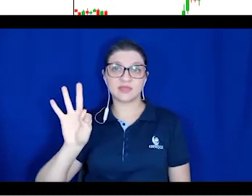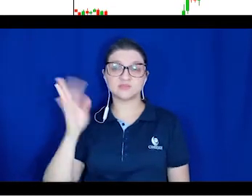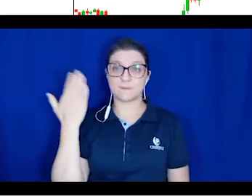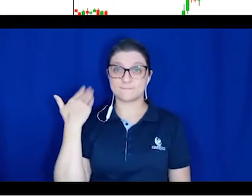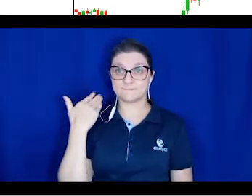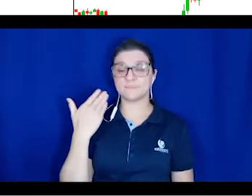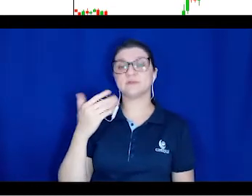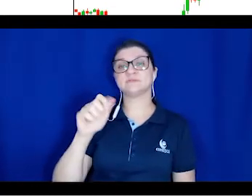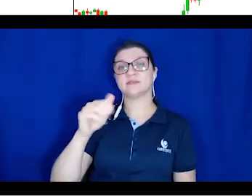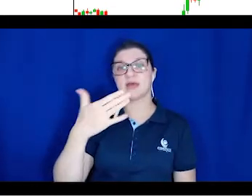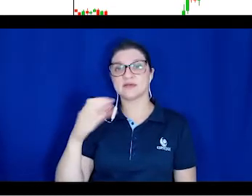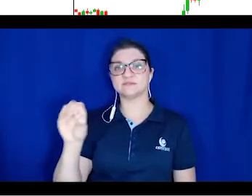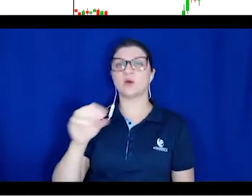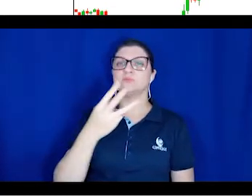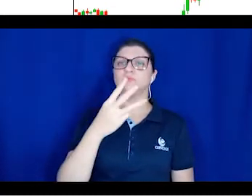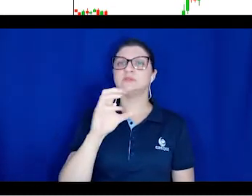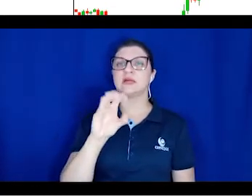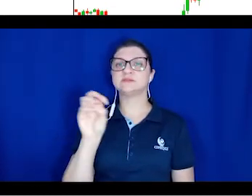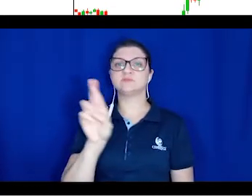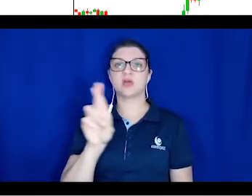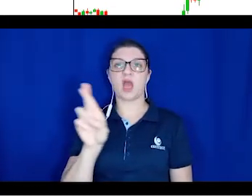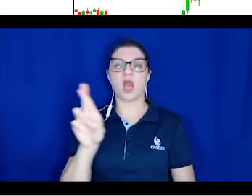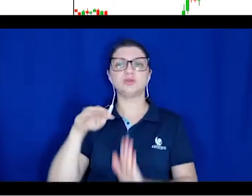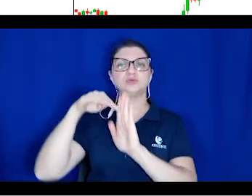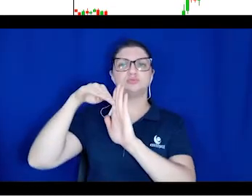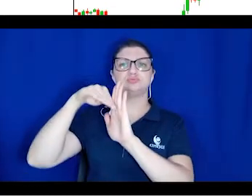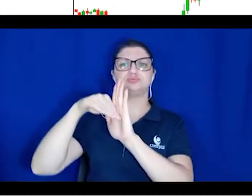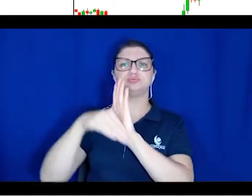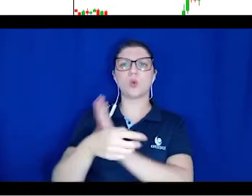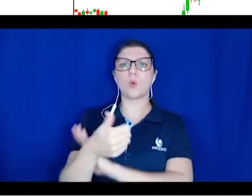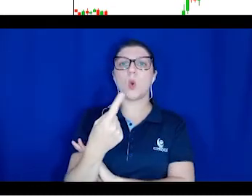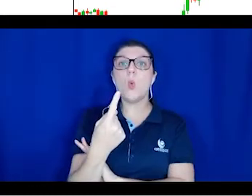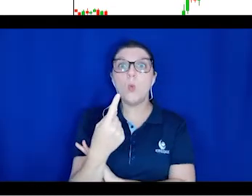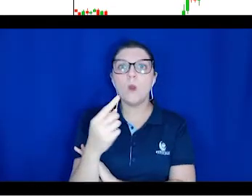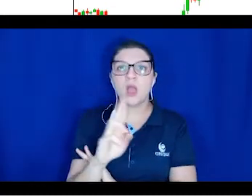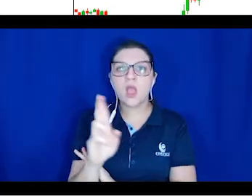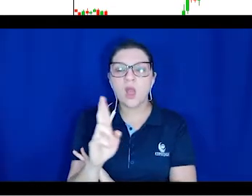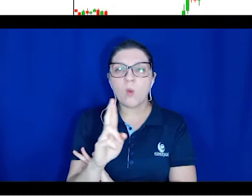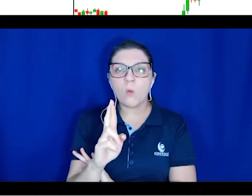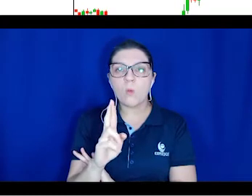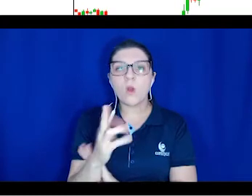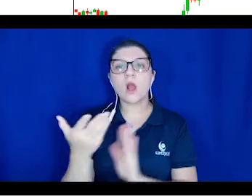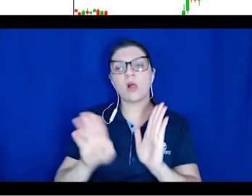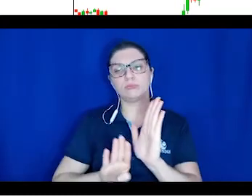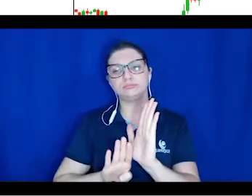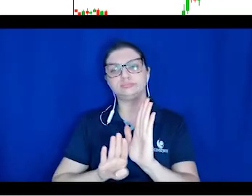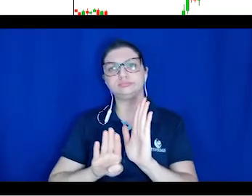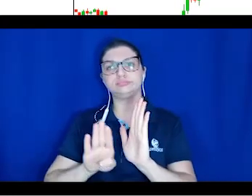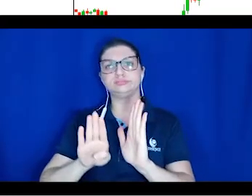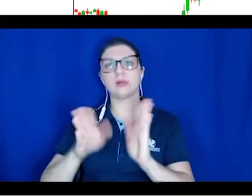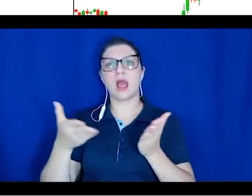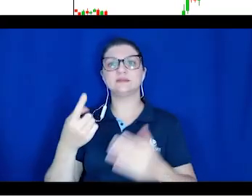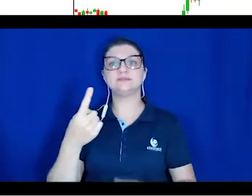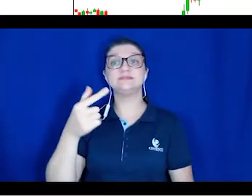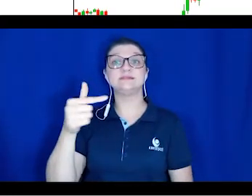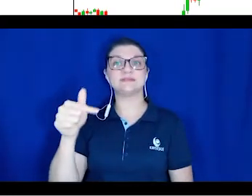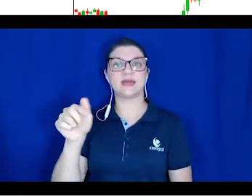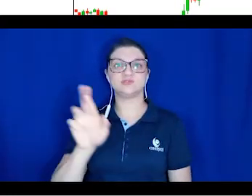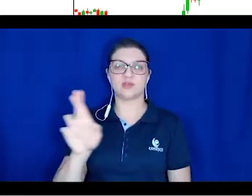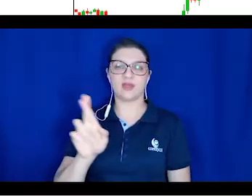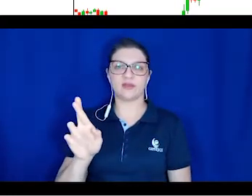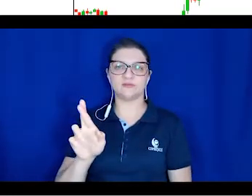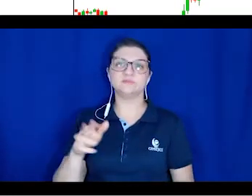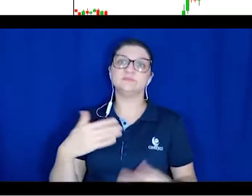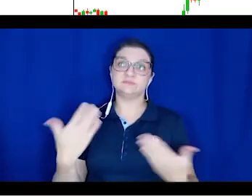de R$300, chegou a cair para perto de 1 e depois no final está a 17. Portanto, poxa, a gente não pode